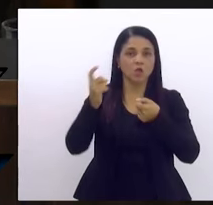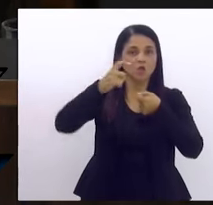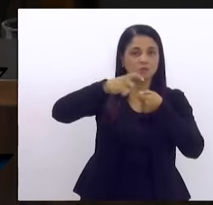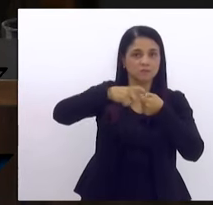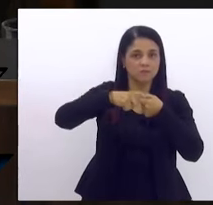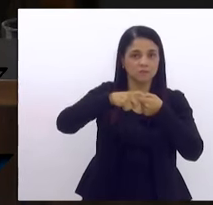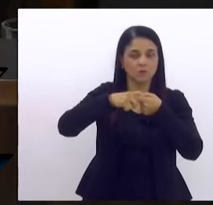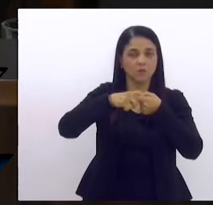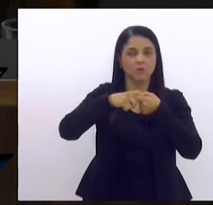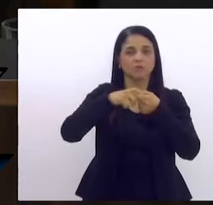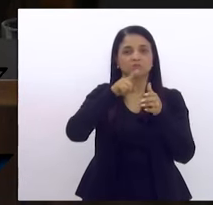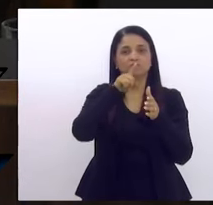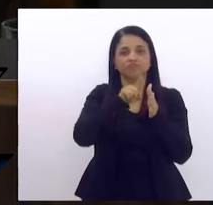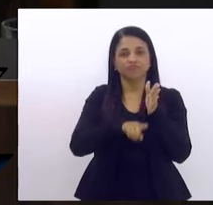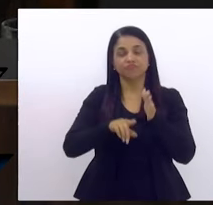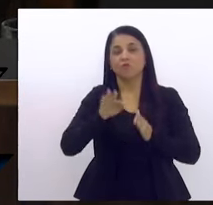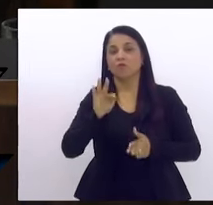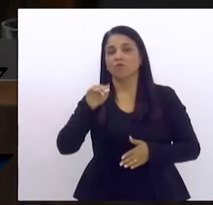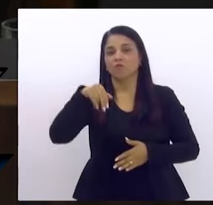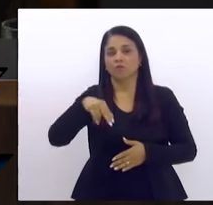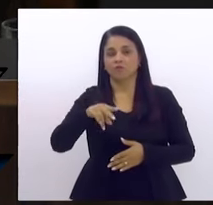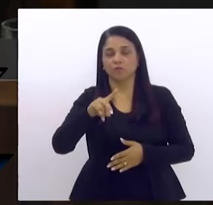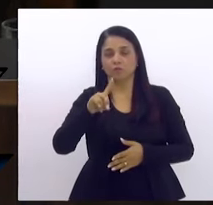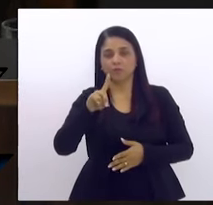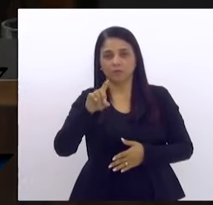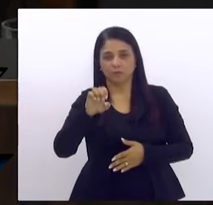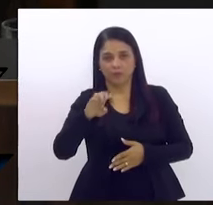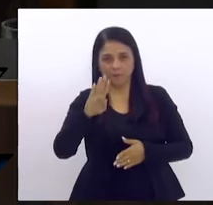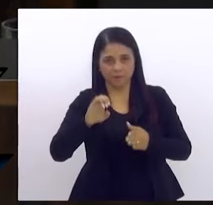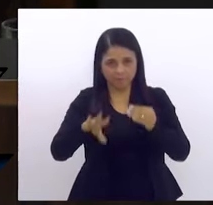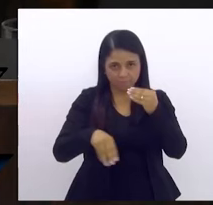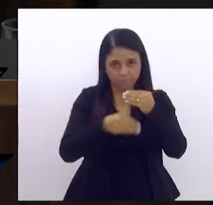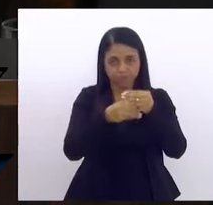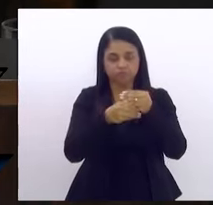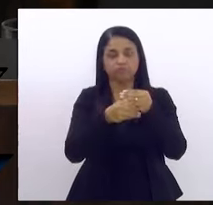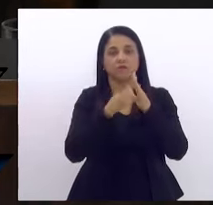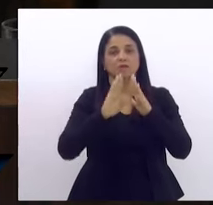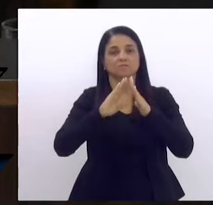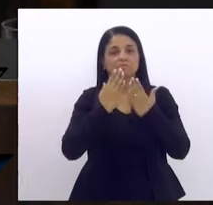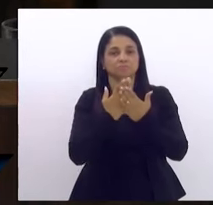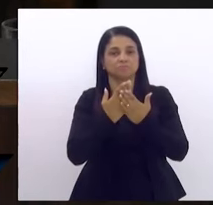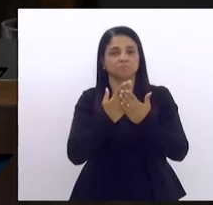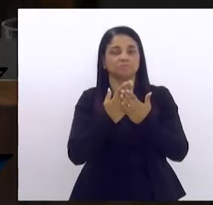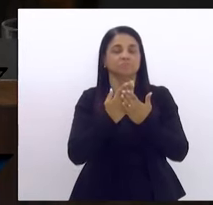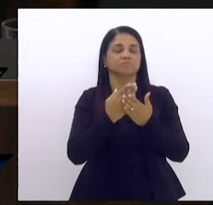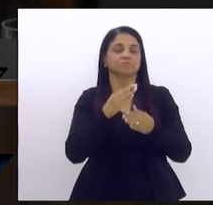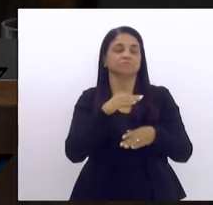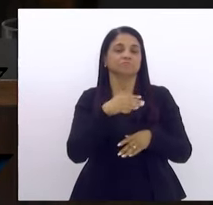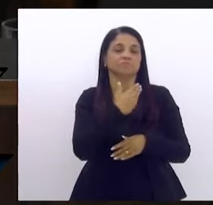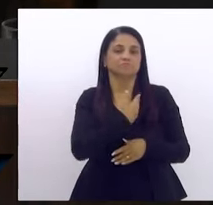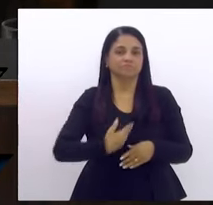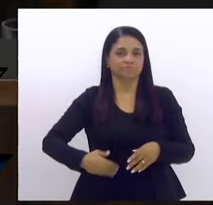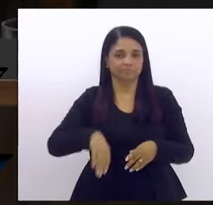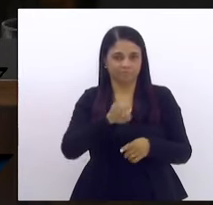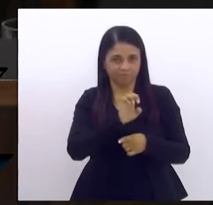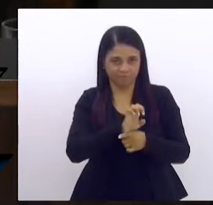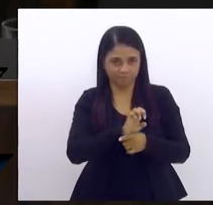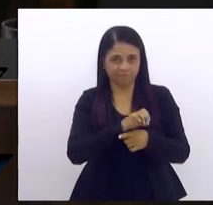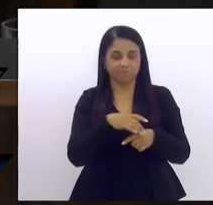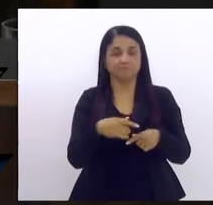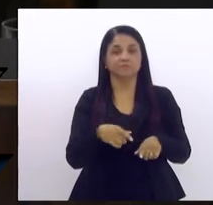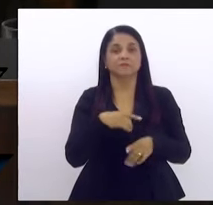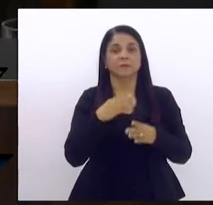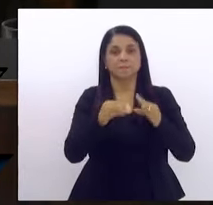abono Fundeb aos profissionais da rede pública estadual de ensino na forma que especifica, pendendo